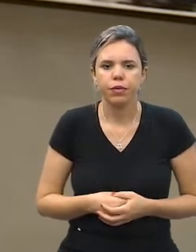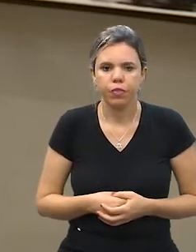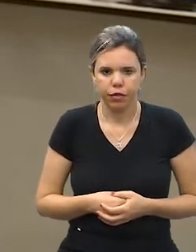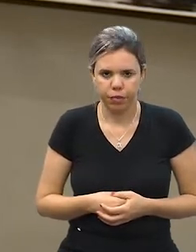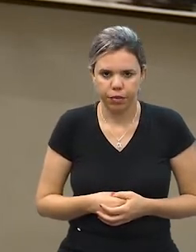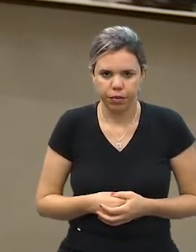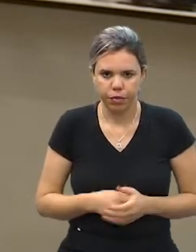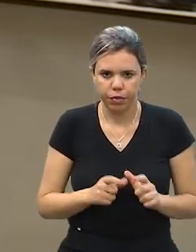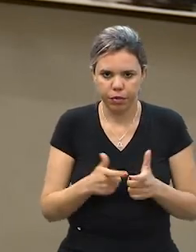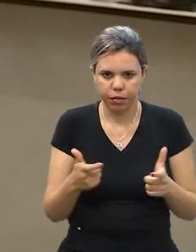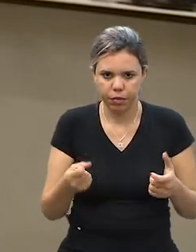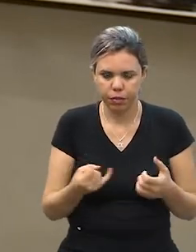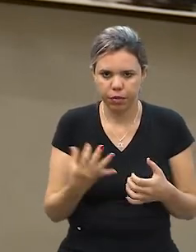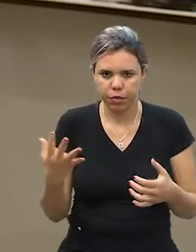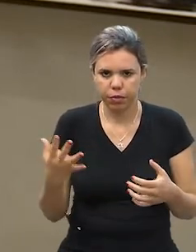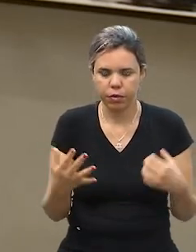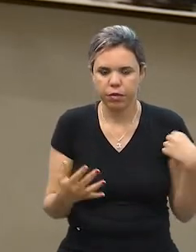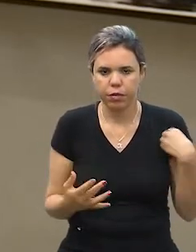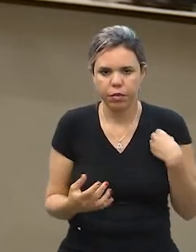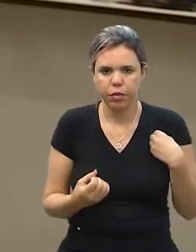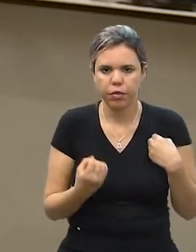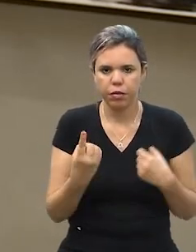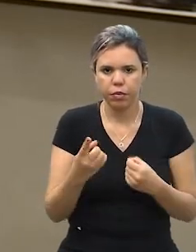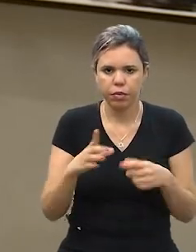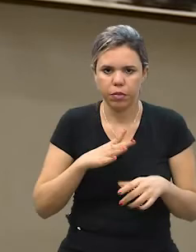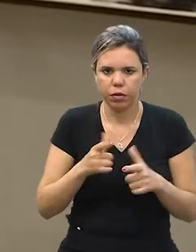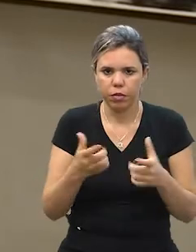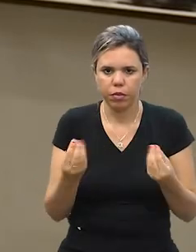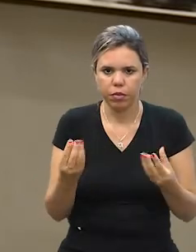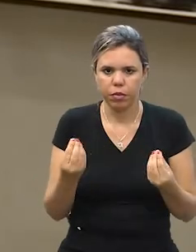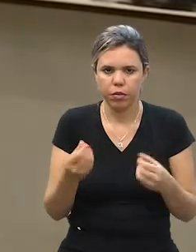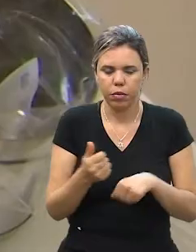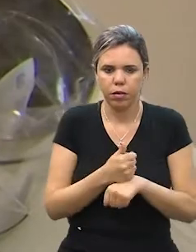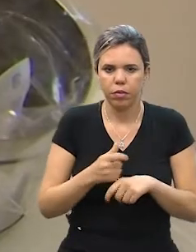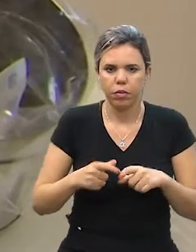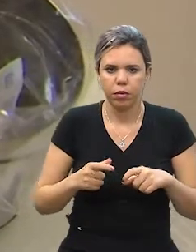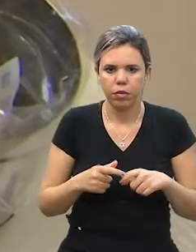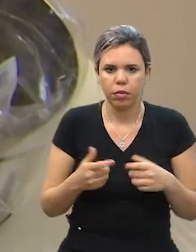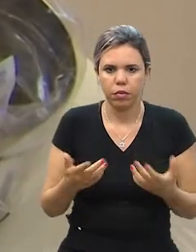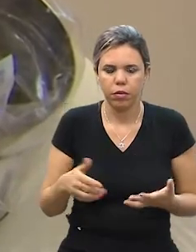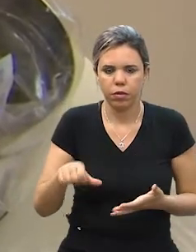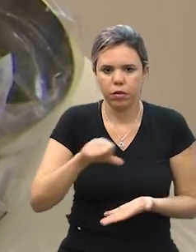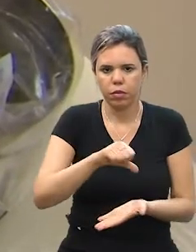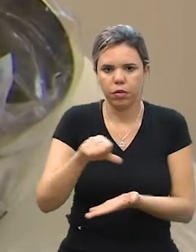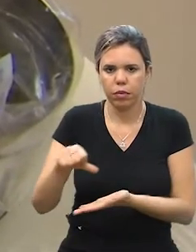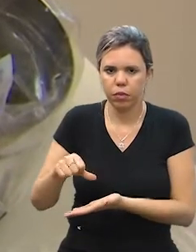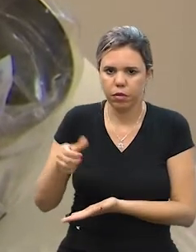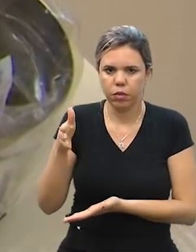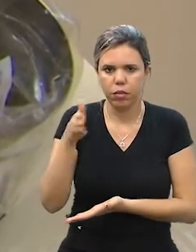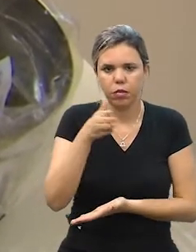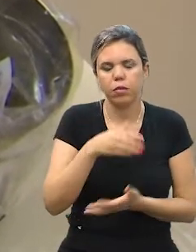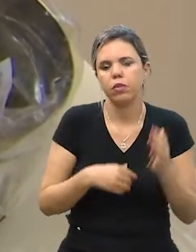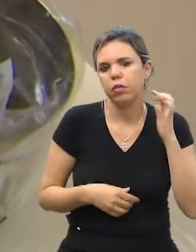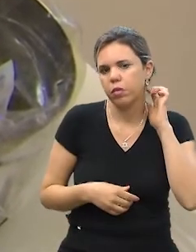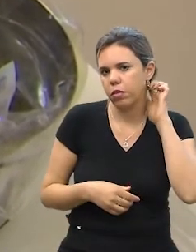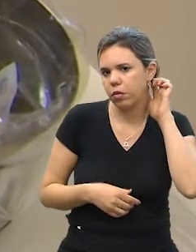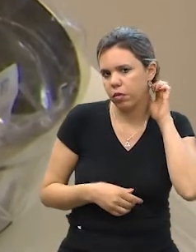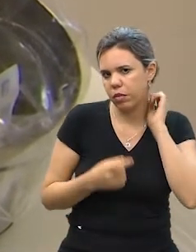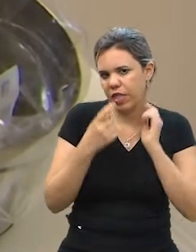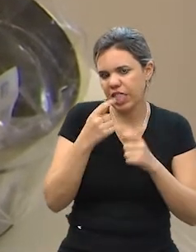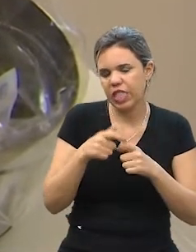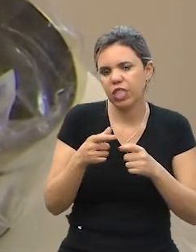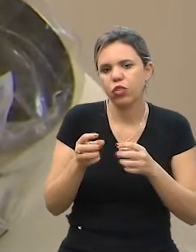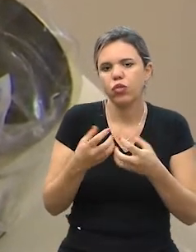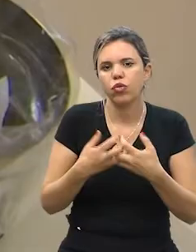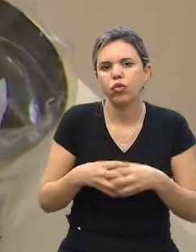uma saturação de mercado em algumas cidades da região Sul e Sudeste. E na odontologia,